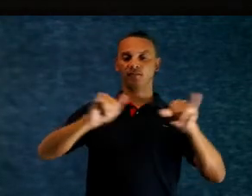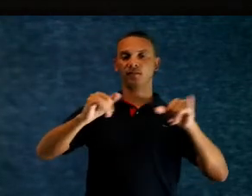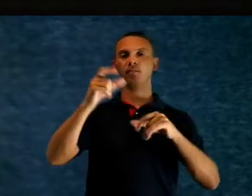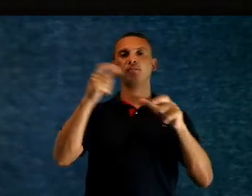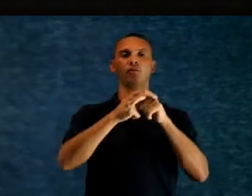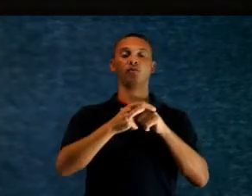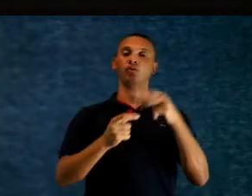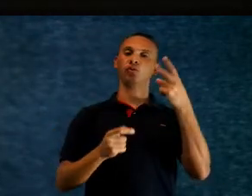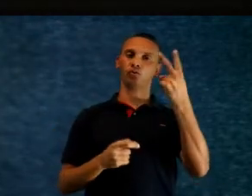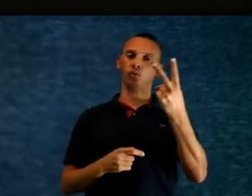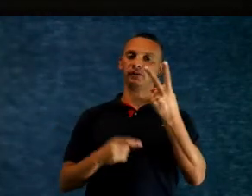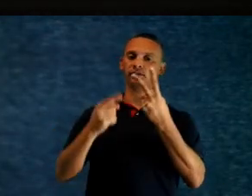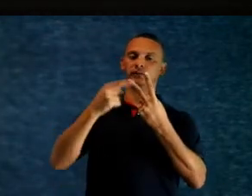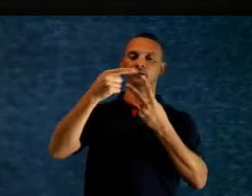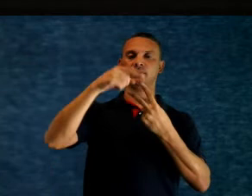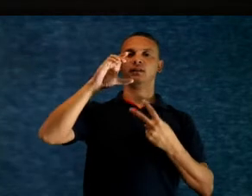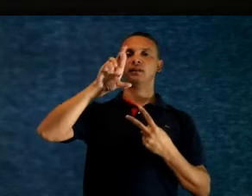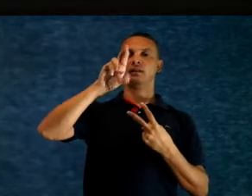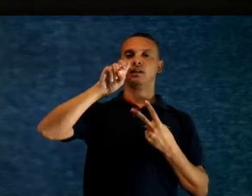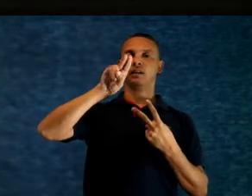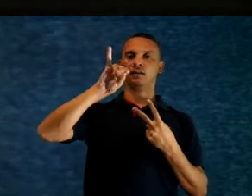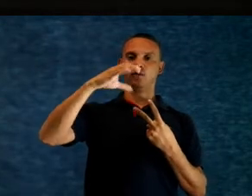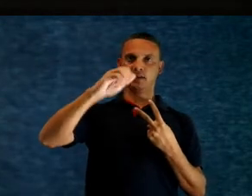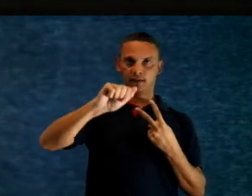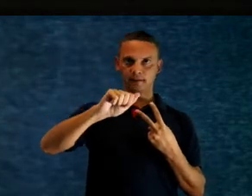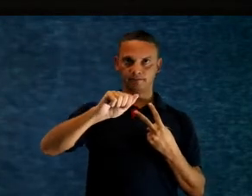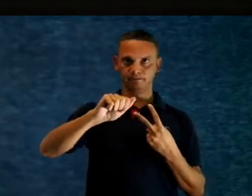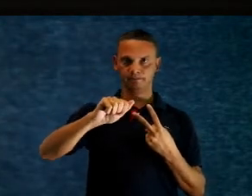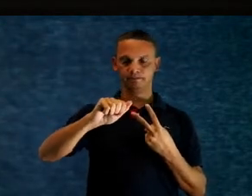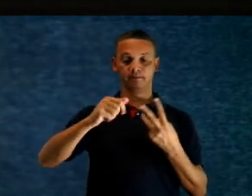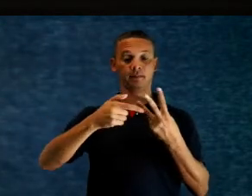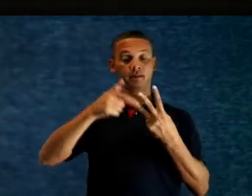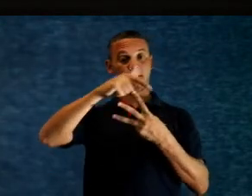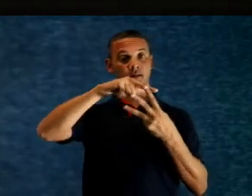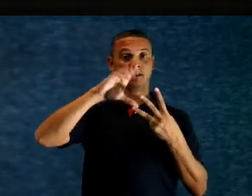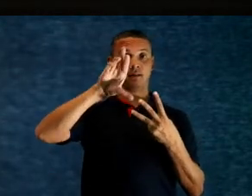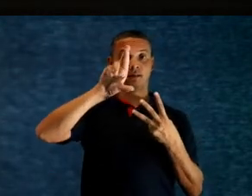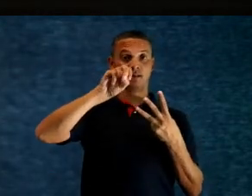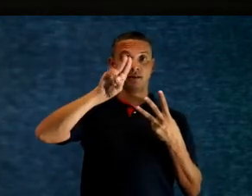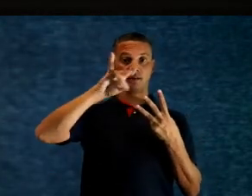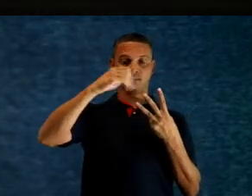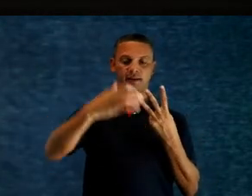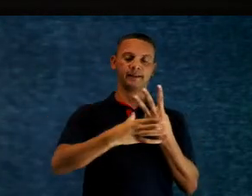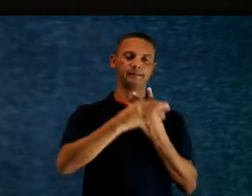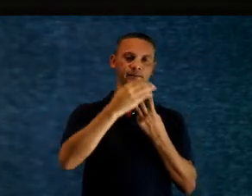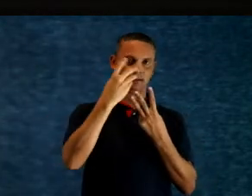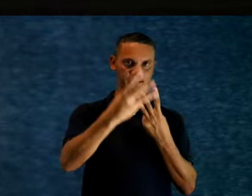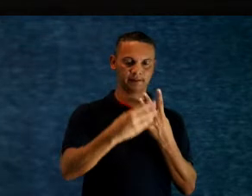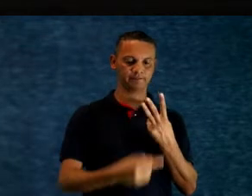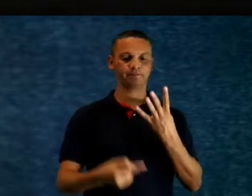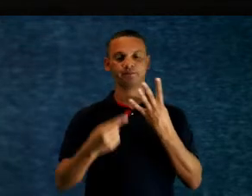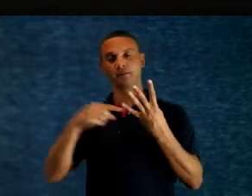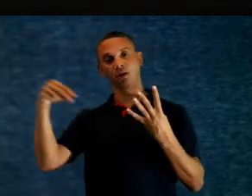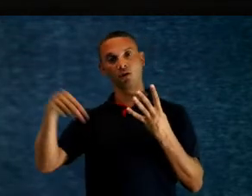A Busca, e uma... A editora Global tem uma coleção muito boa, que são